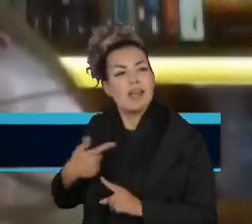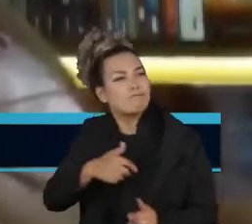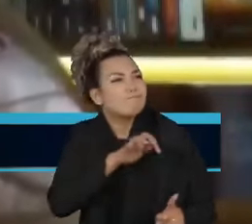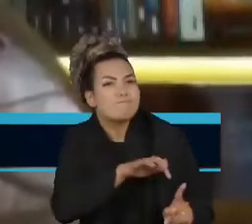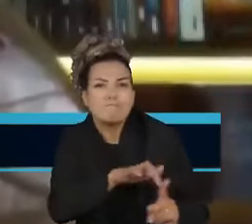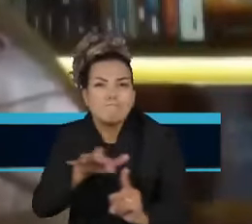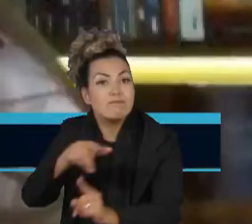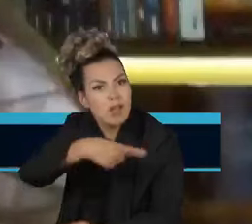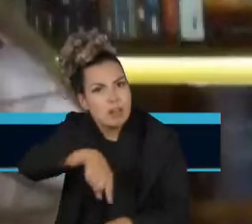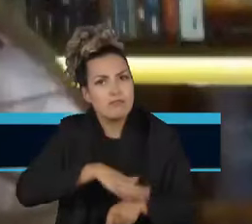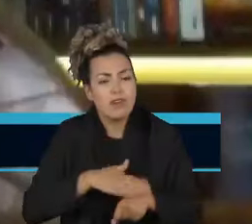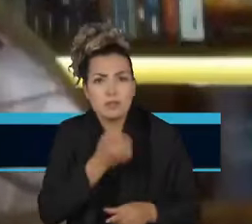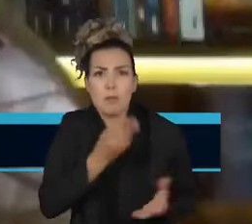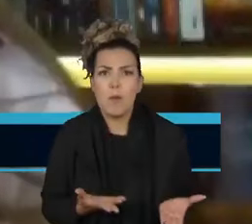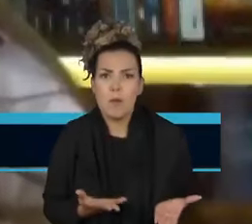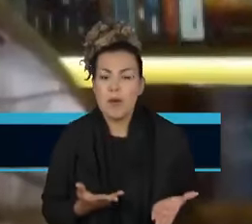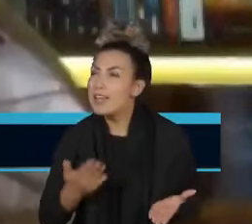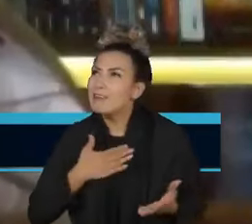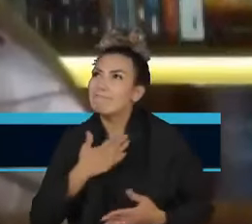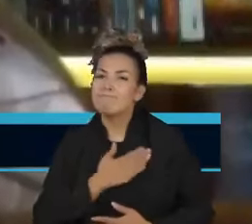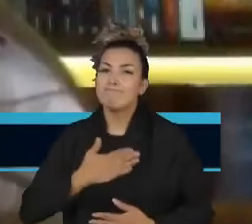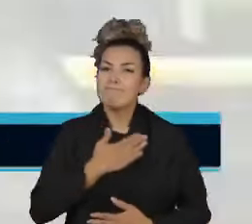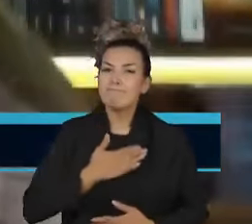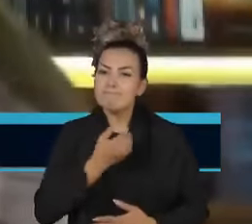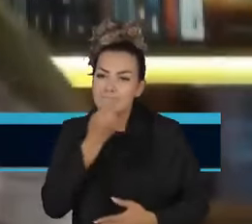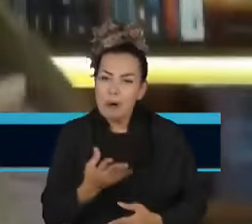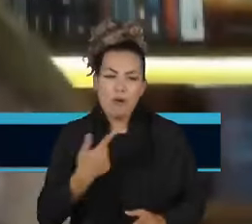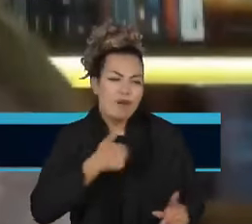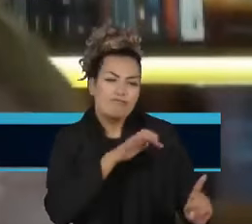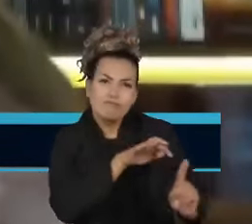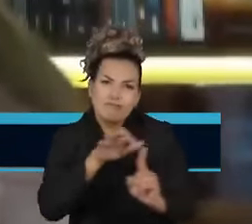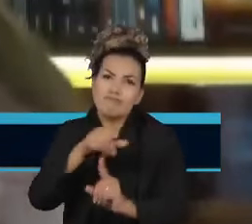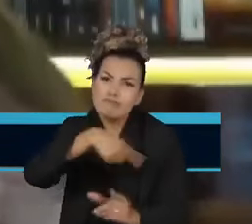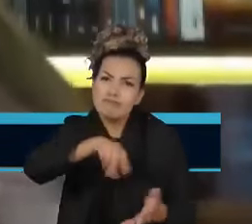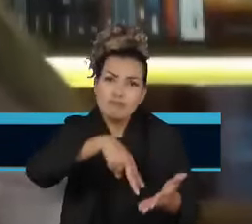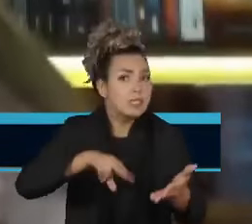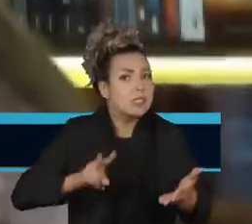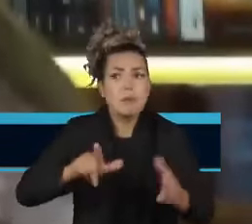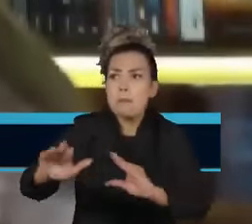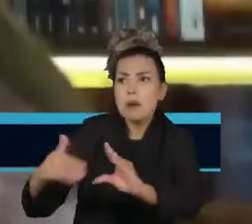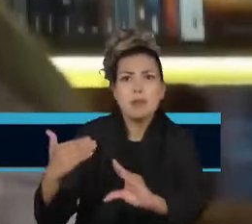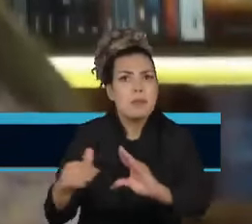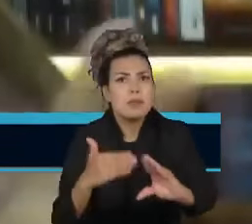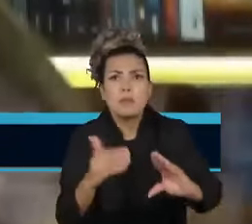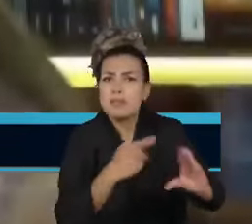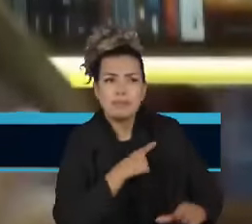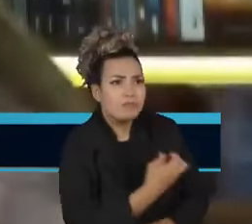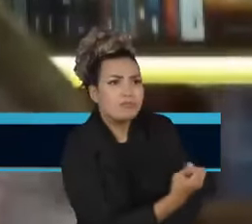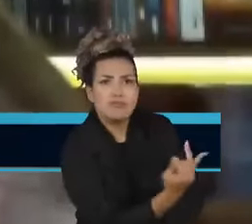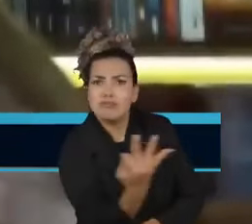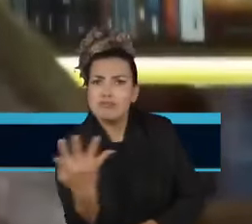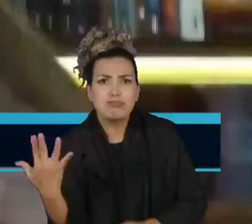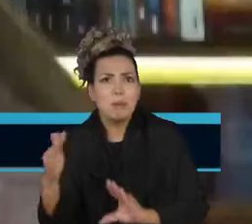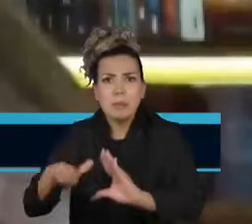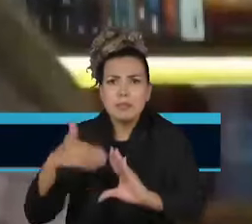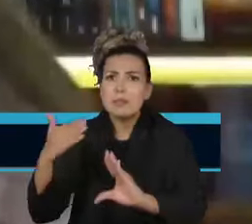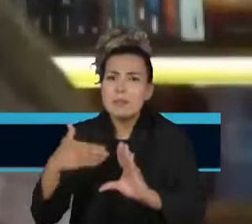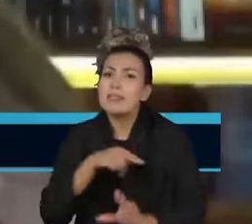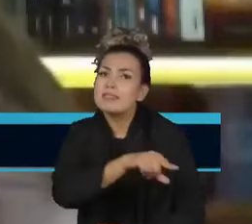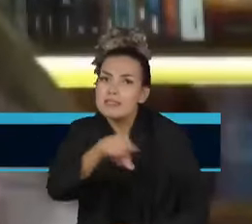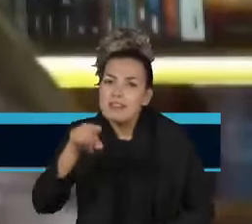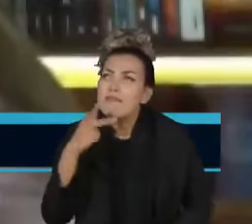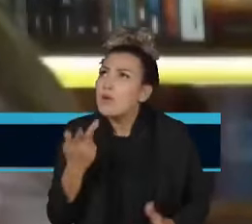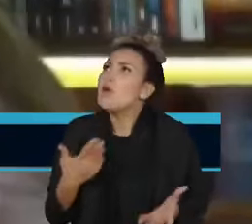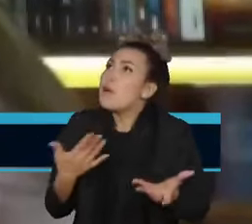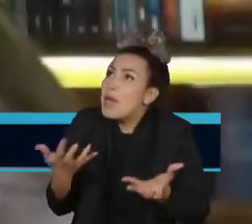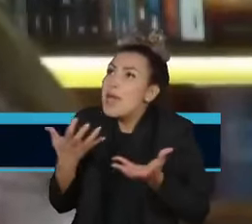é uma honra para mim fazer com que as pessoas leiam mais. Eu recebo muitas mensagens assim, pessoas dizendo que querem começar a ler e